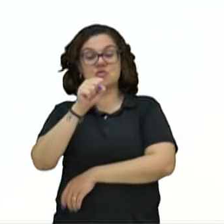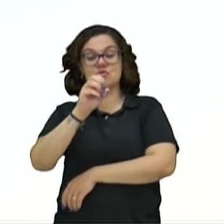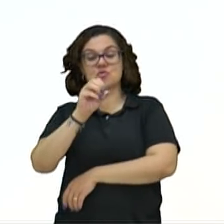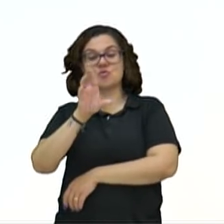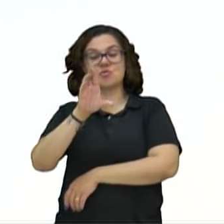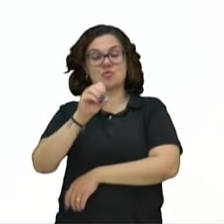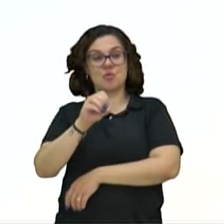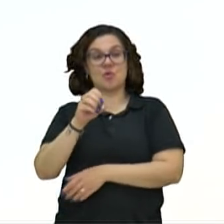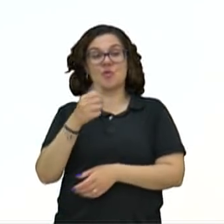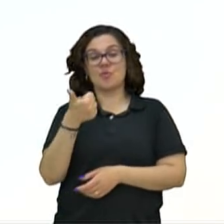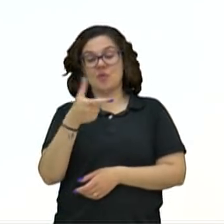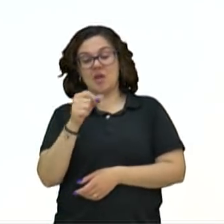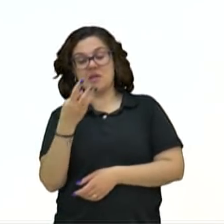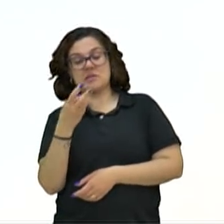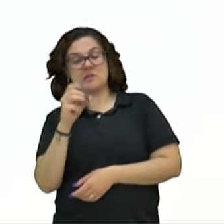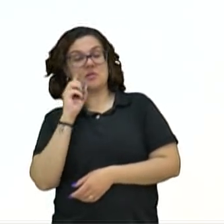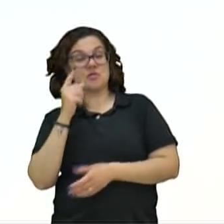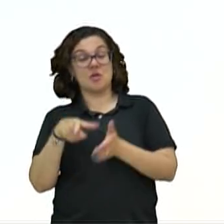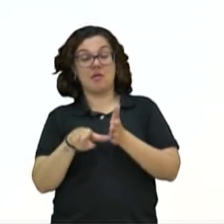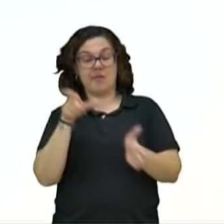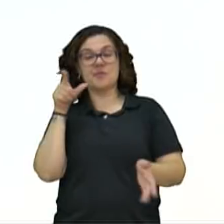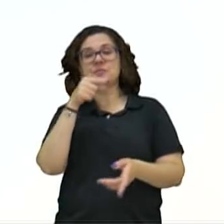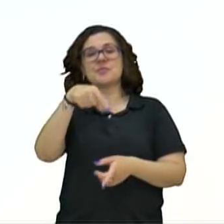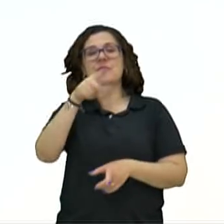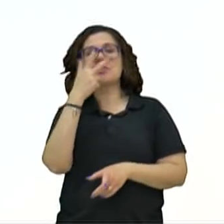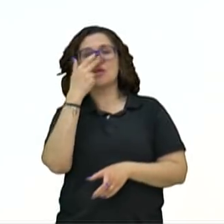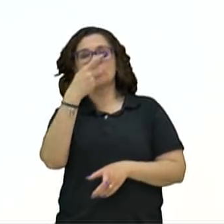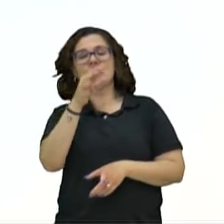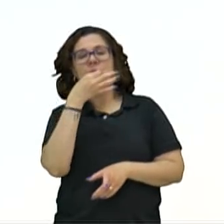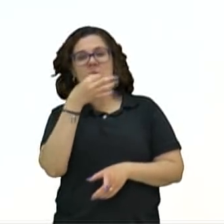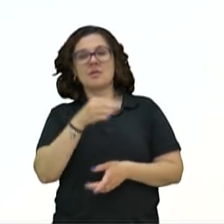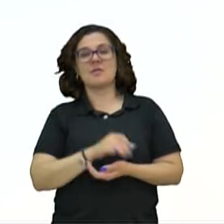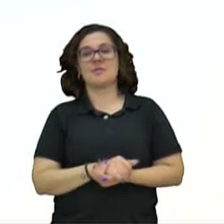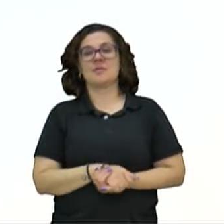10, 30 dias antes dela estar indo viajar? O que você acha?